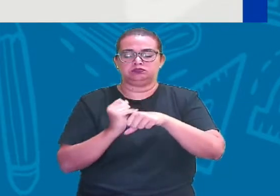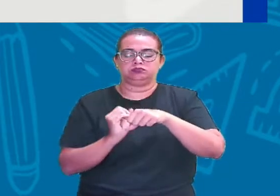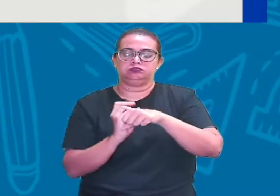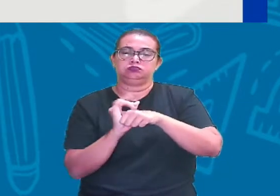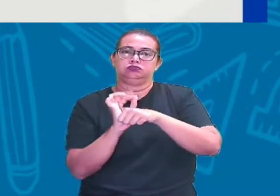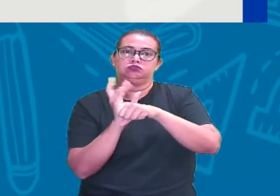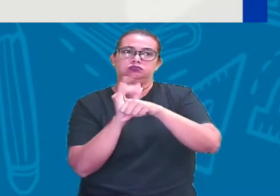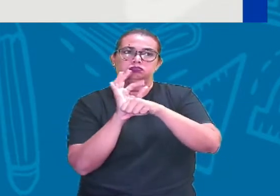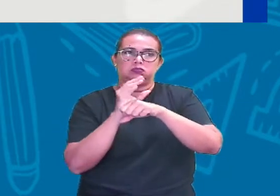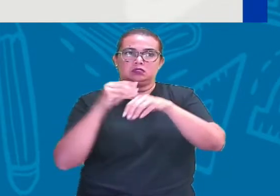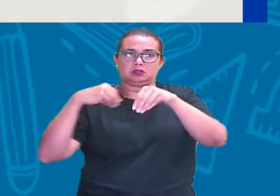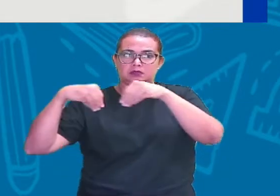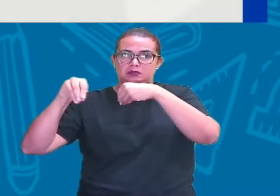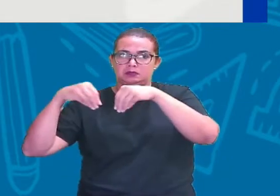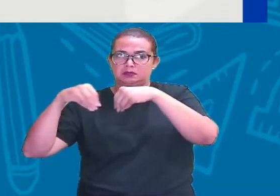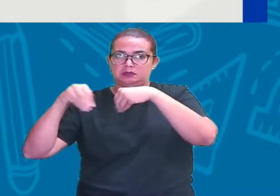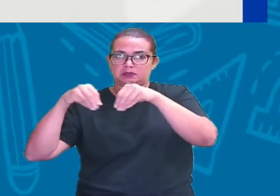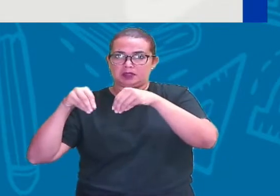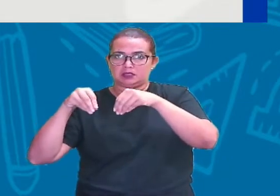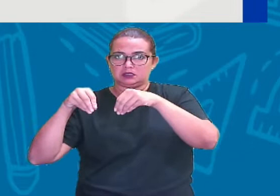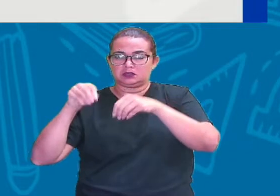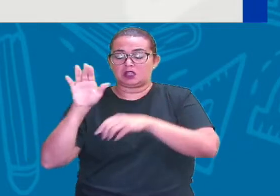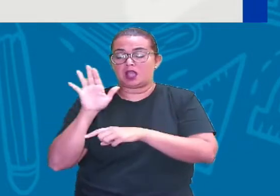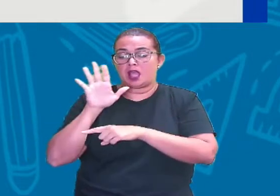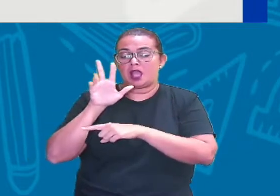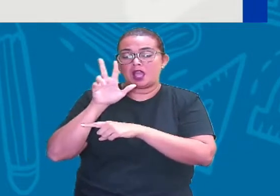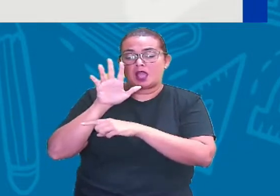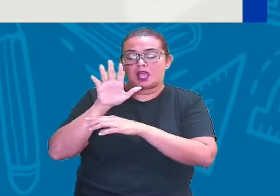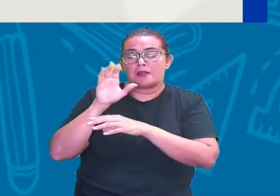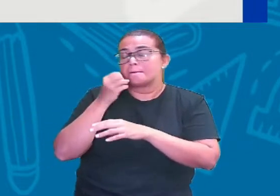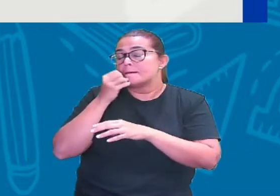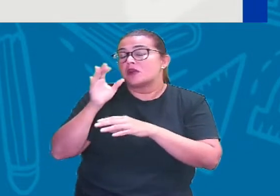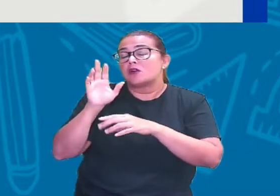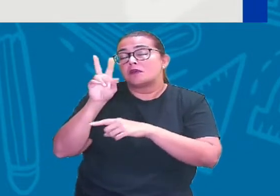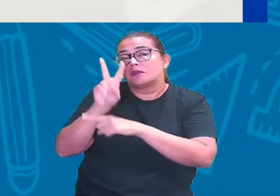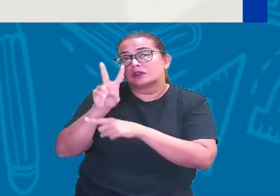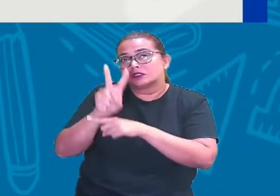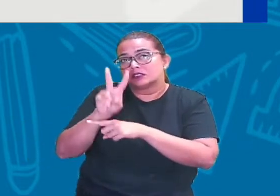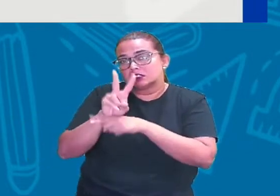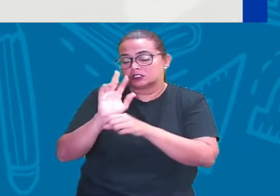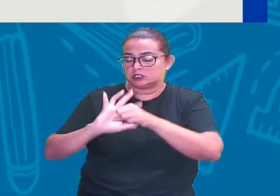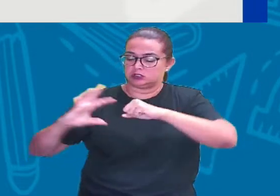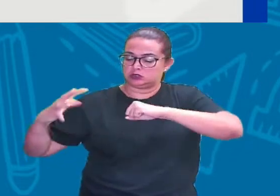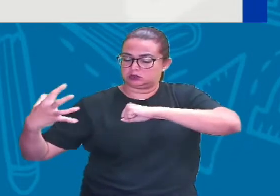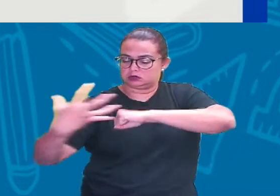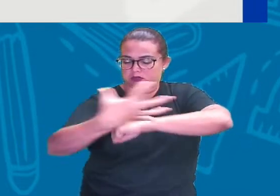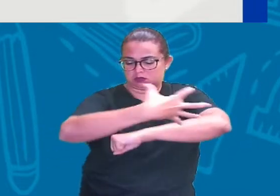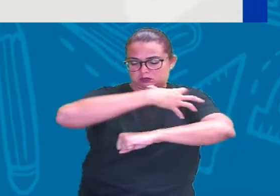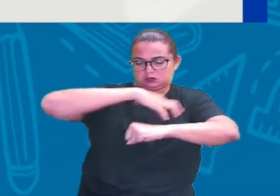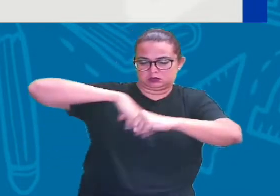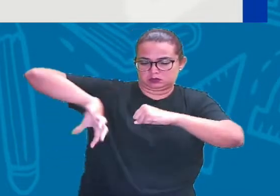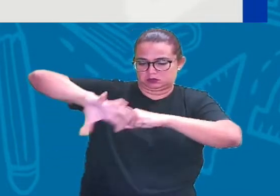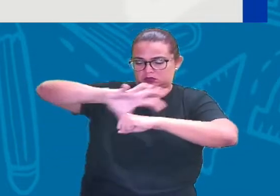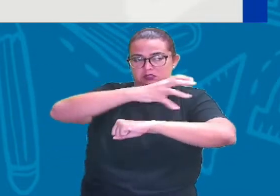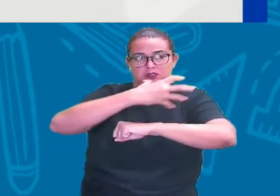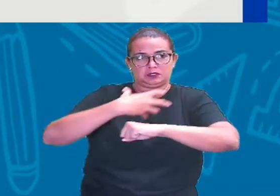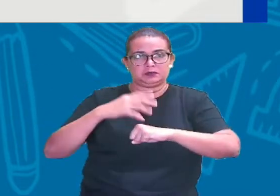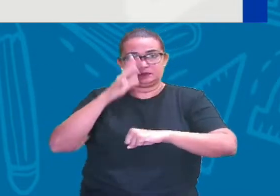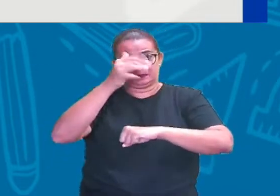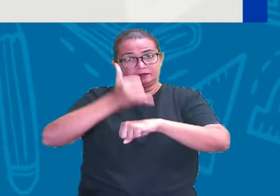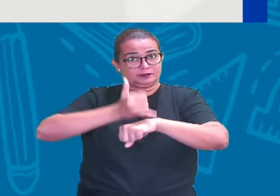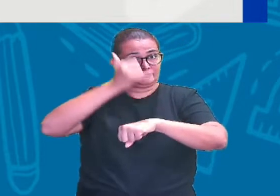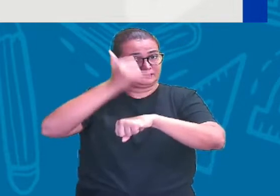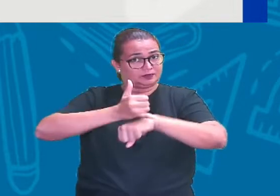o plástico é um bom isolante, tá? Térmico também. Porque os plásticos são, aliás, os metais